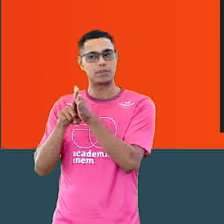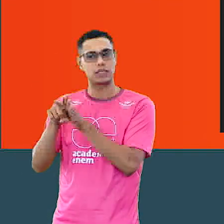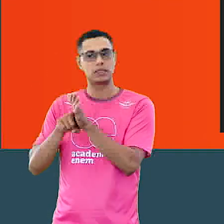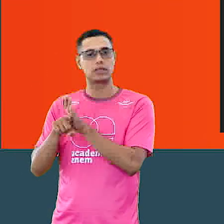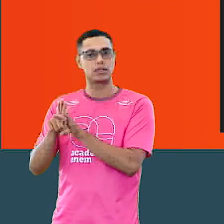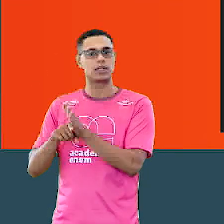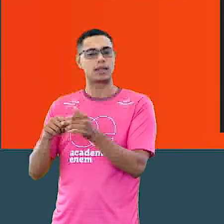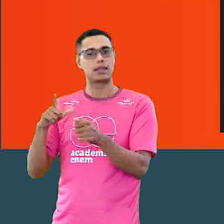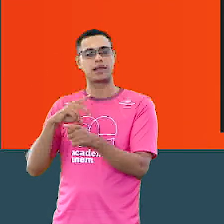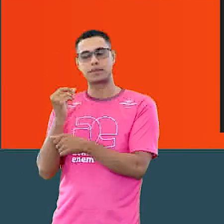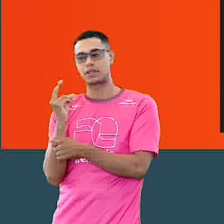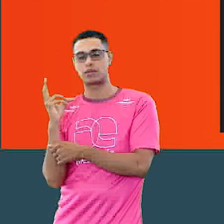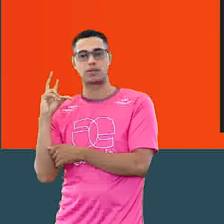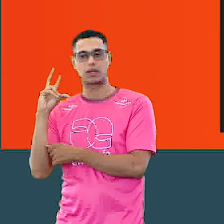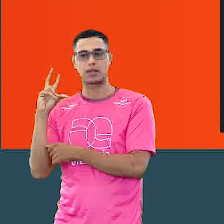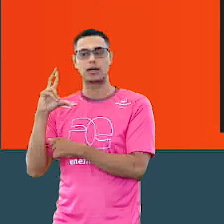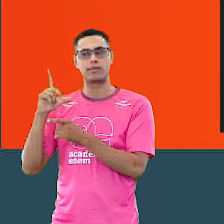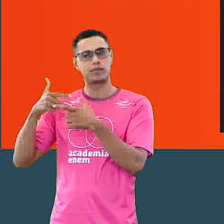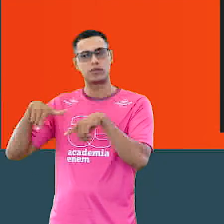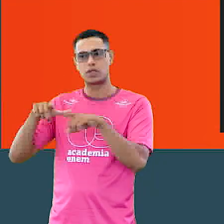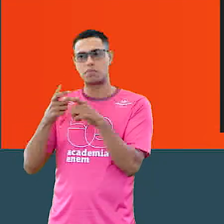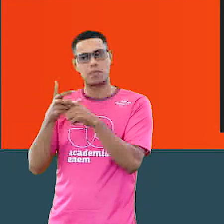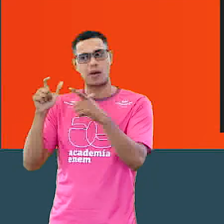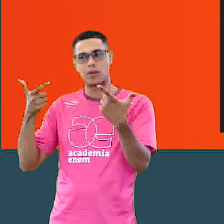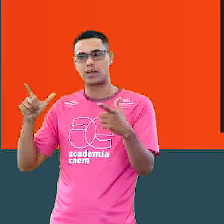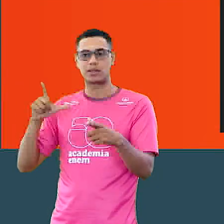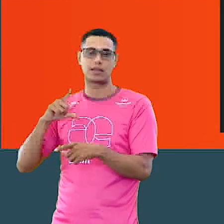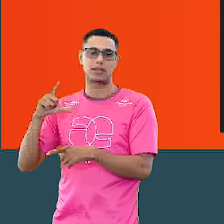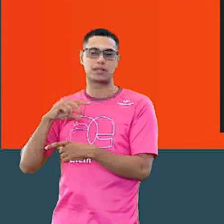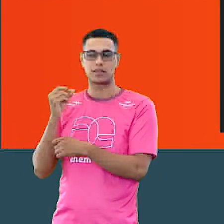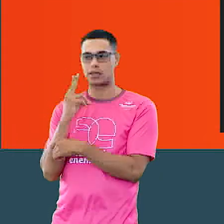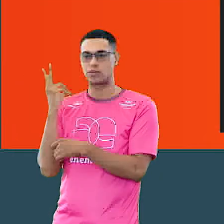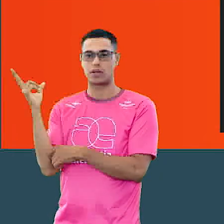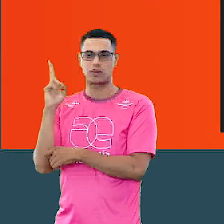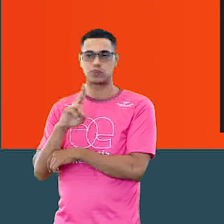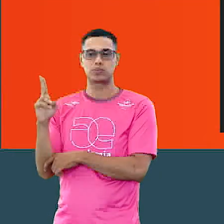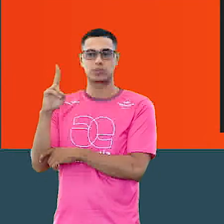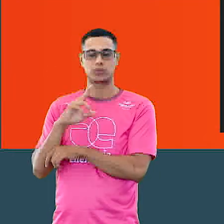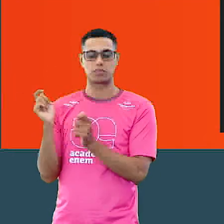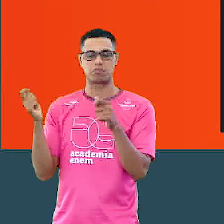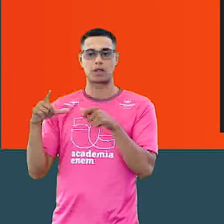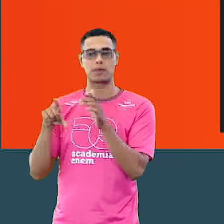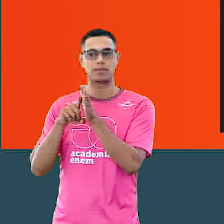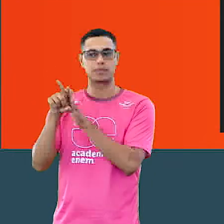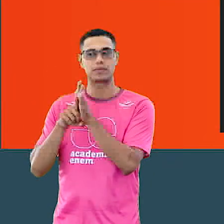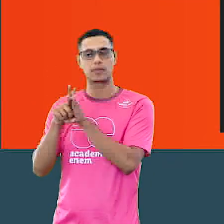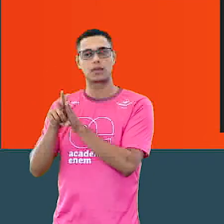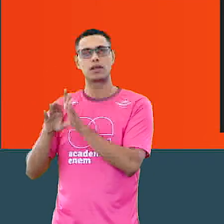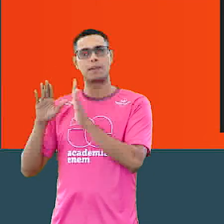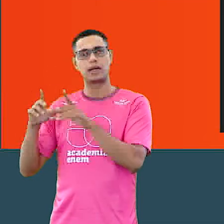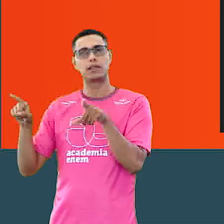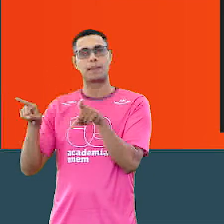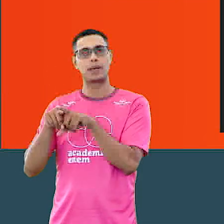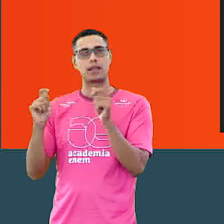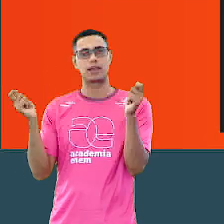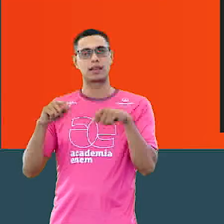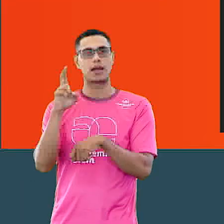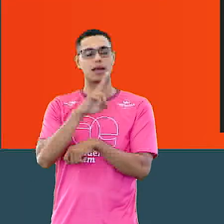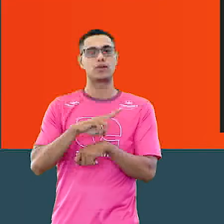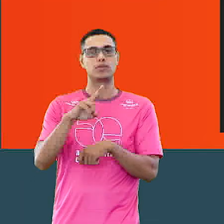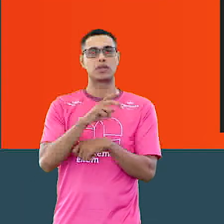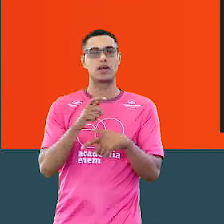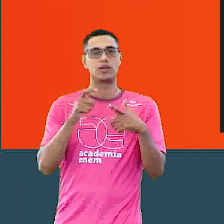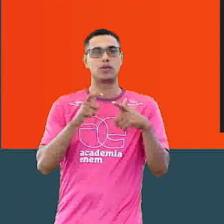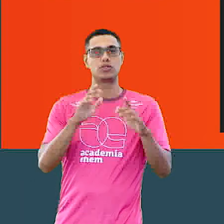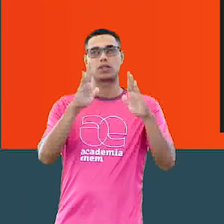têm celular, a grande maioria sim, e vocês podem também consultar na escola de vocês. Isso é